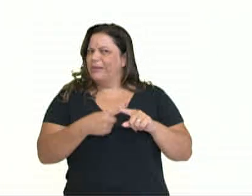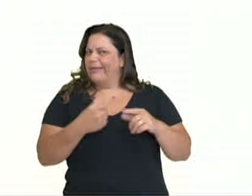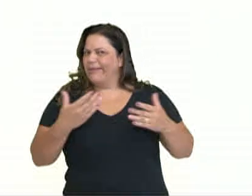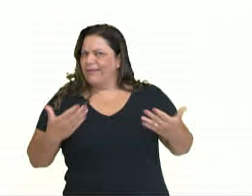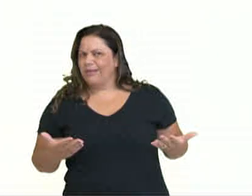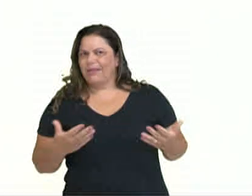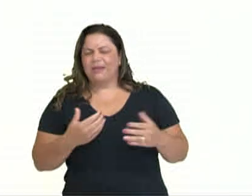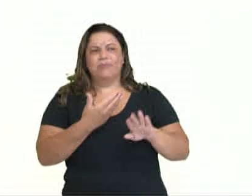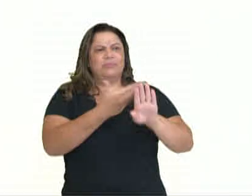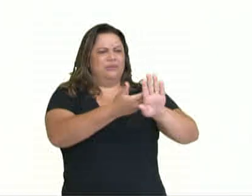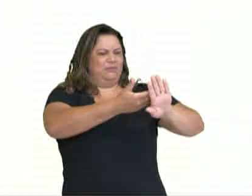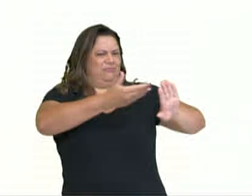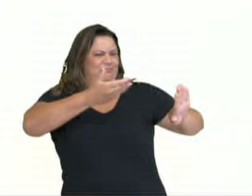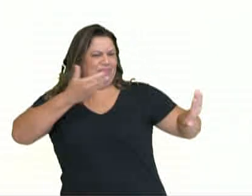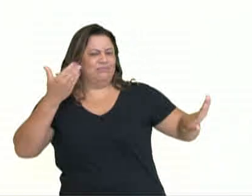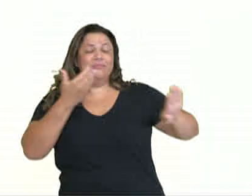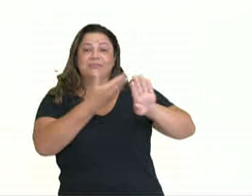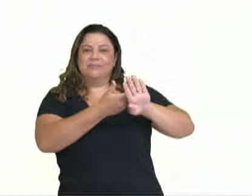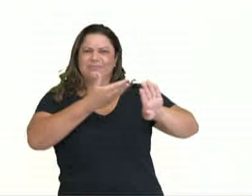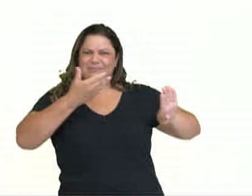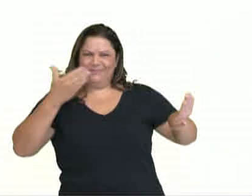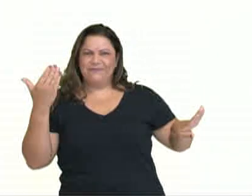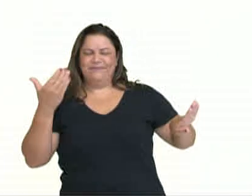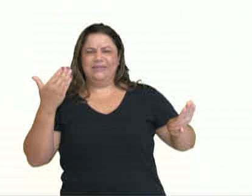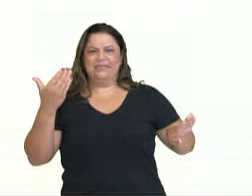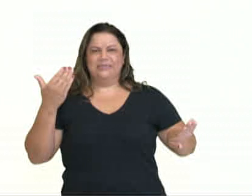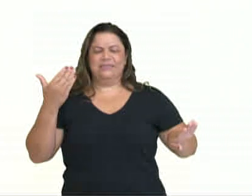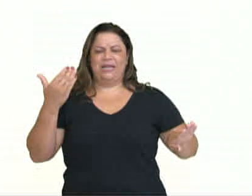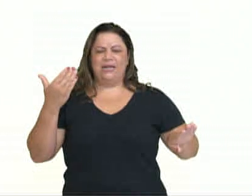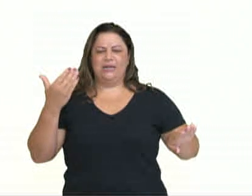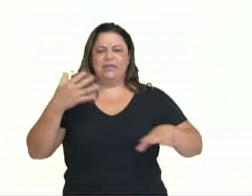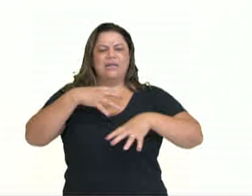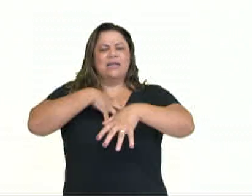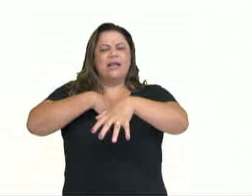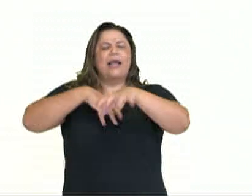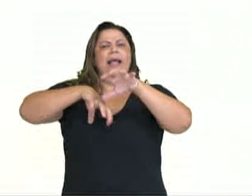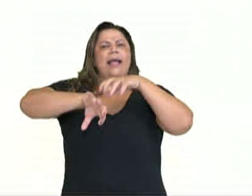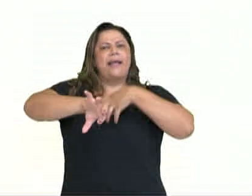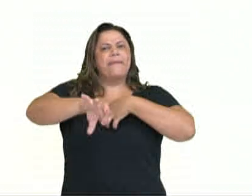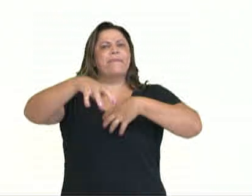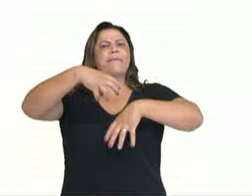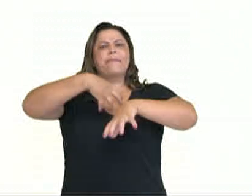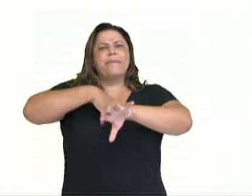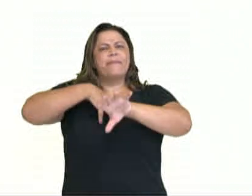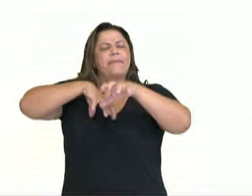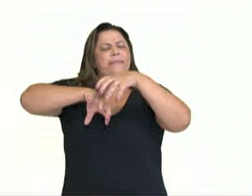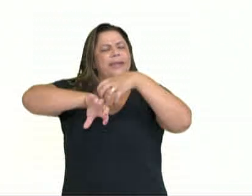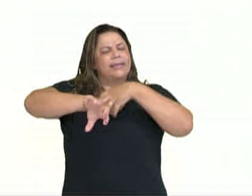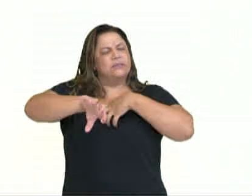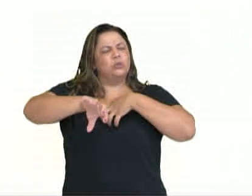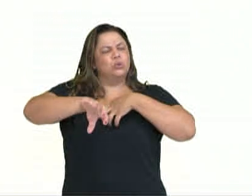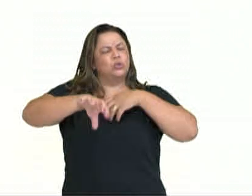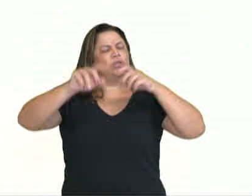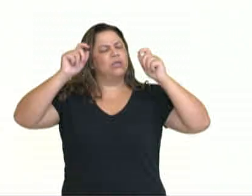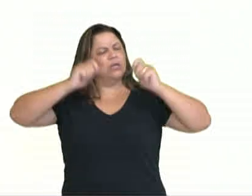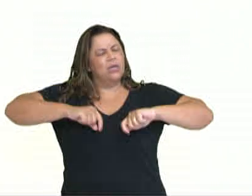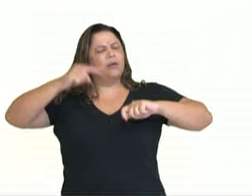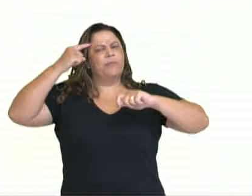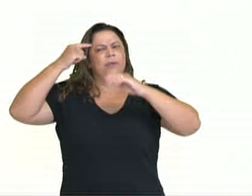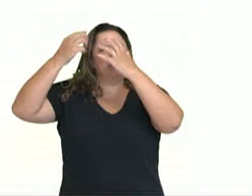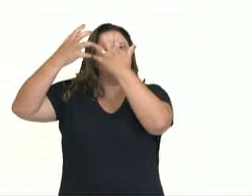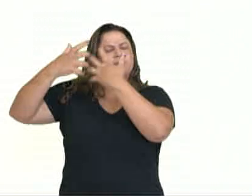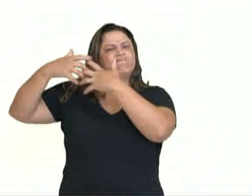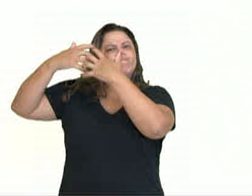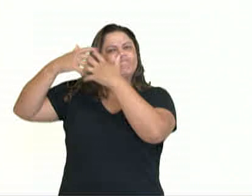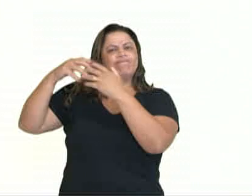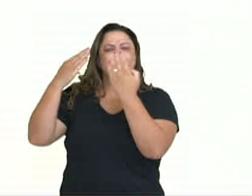das pessoas, ficar longe da empatia. Mas o que é empatia? É a capacidade psicológica para sentir o